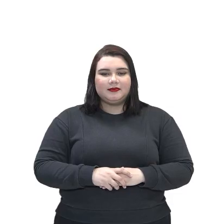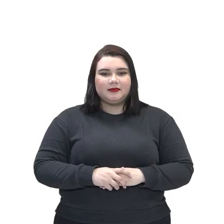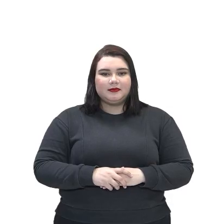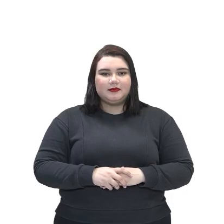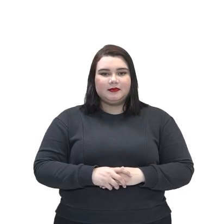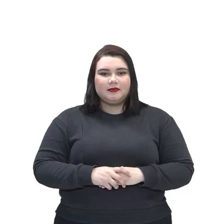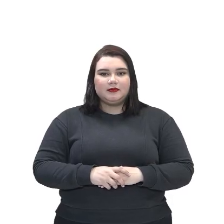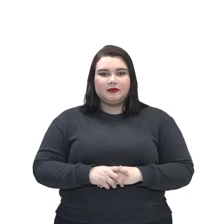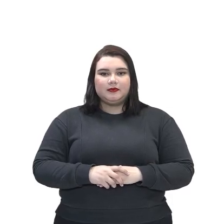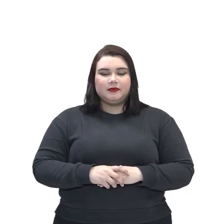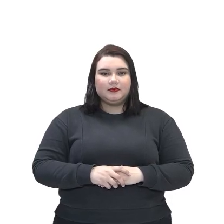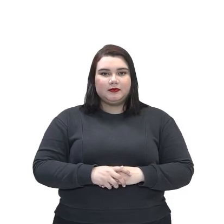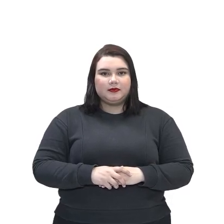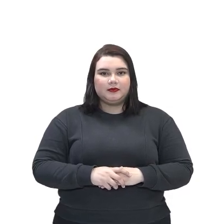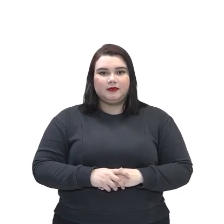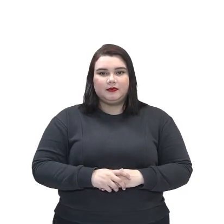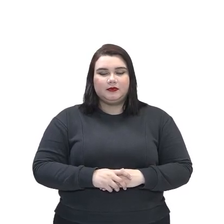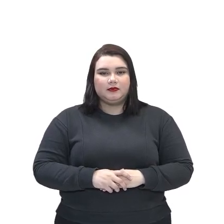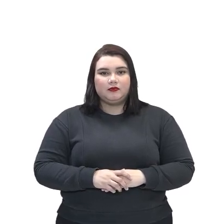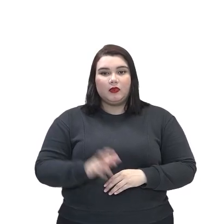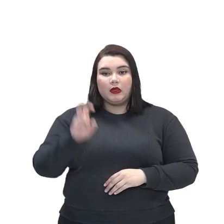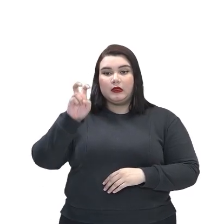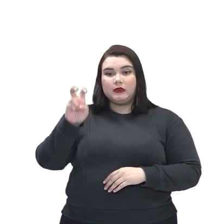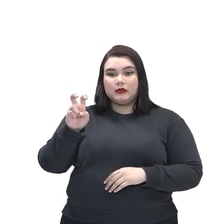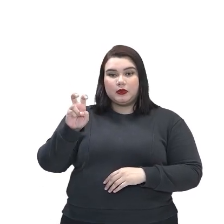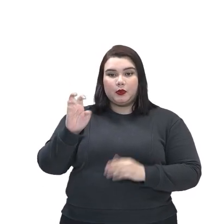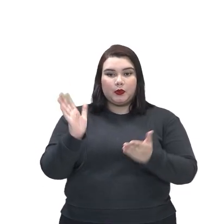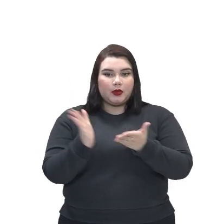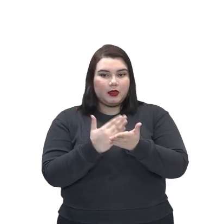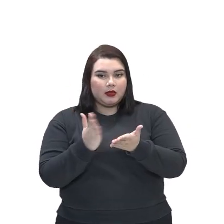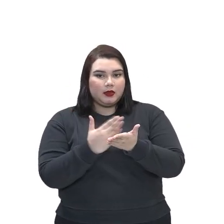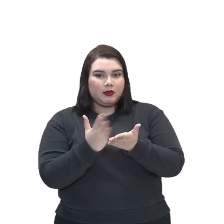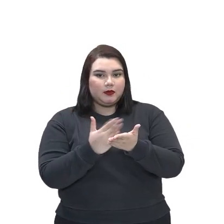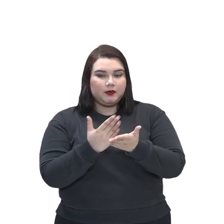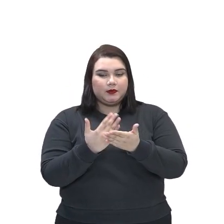Five notebooks. Cinco cadernos.